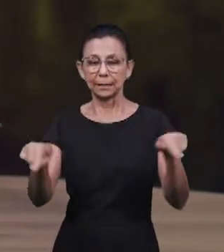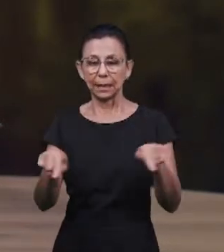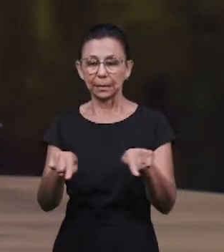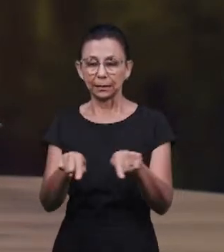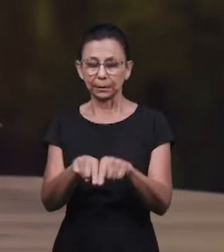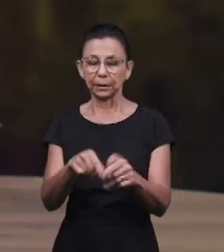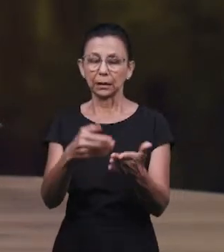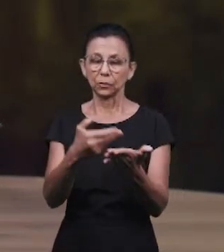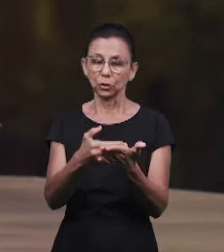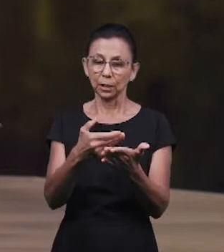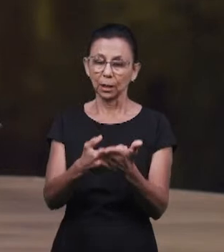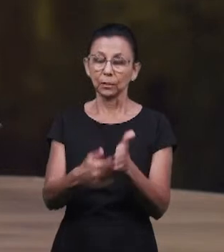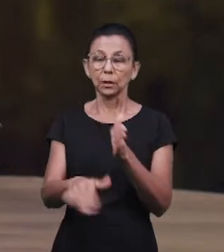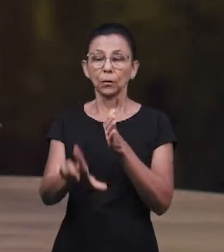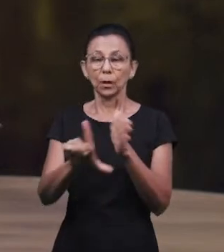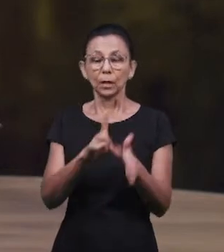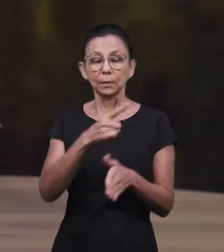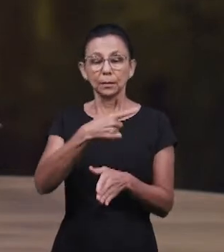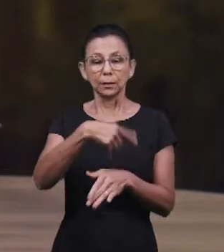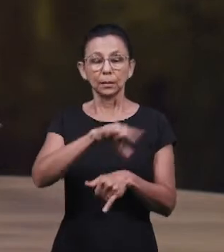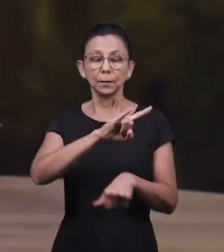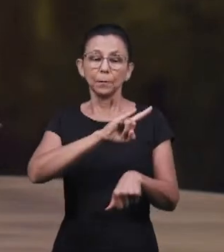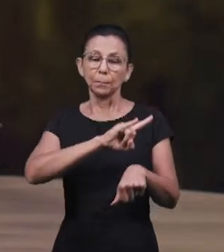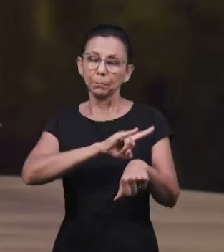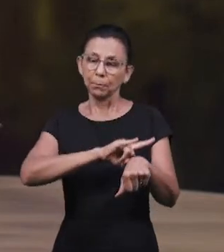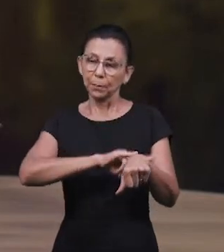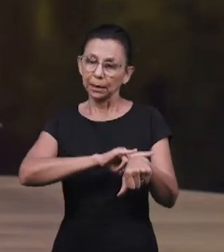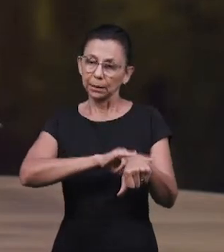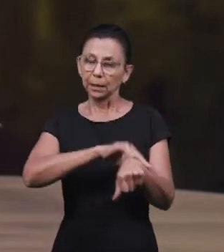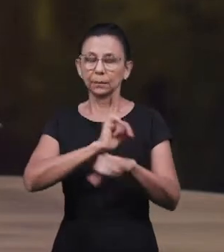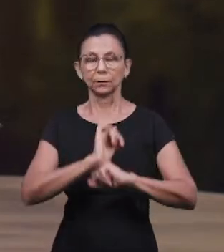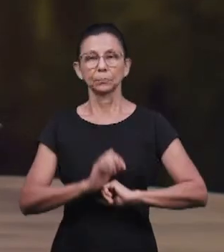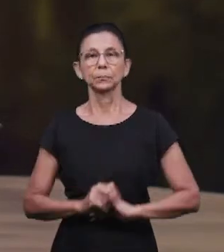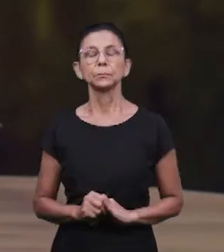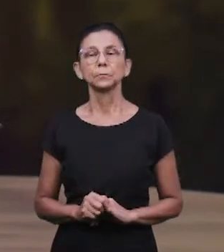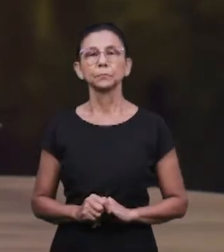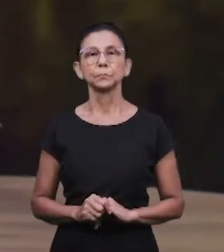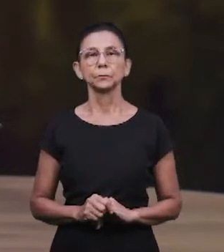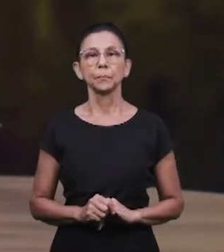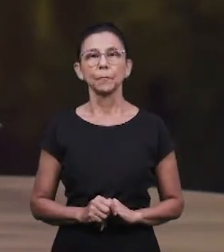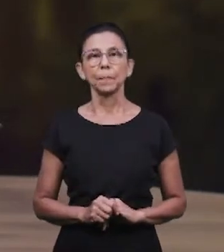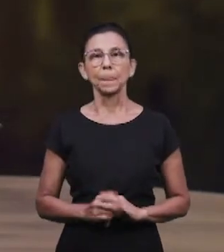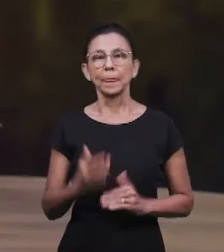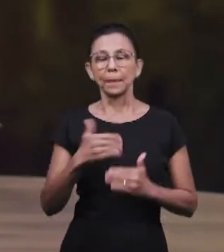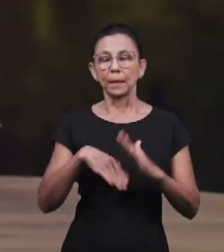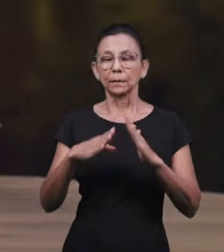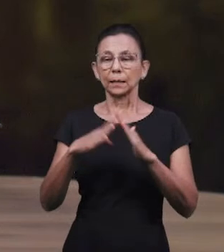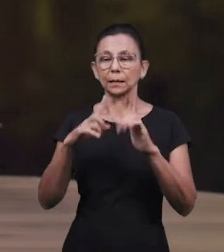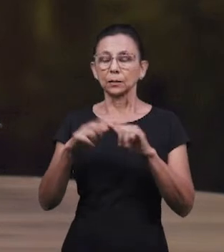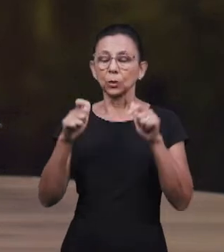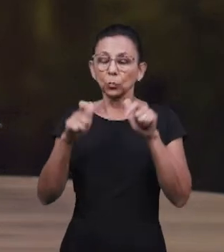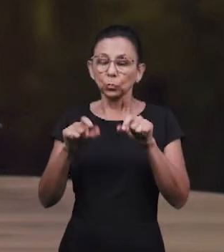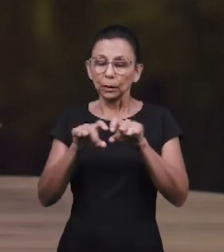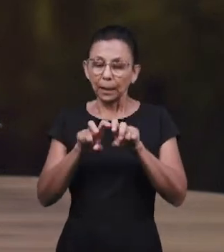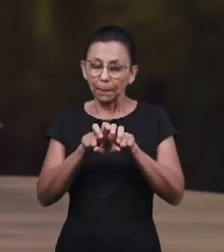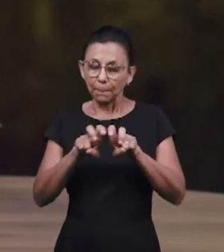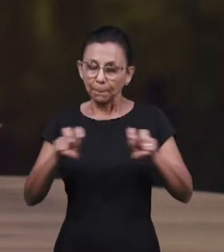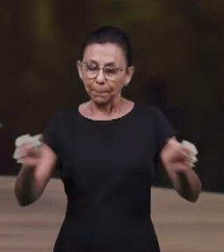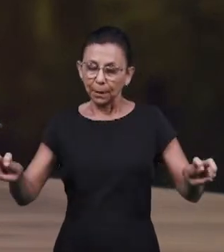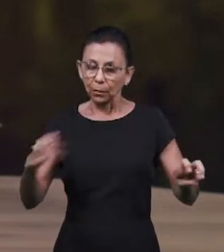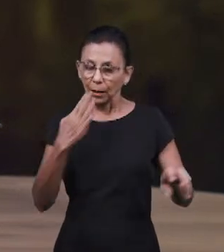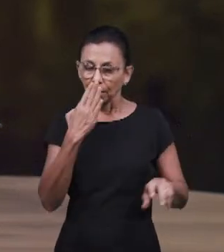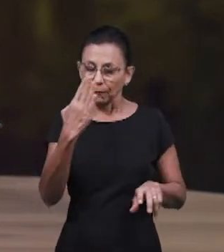para sentar no nosso lugar, então já estamos no nosso lugarzinho separado para isso. A palavra de